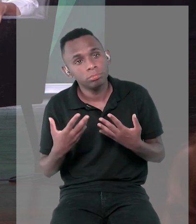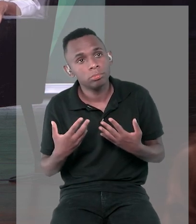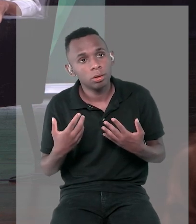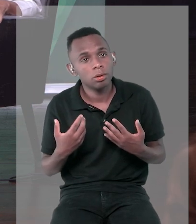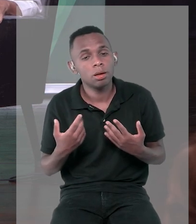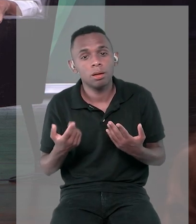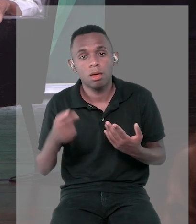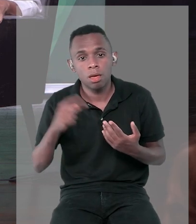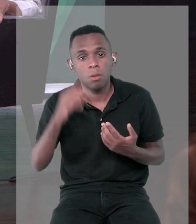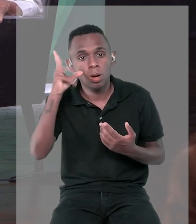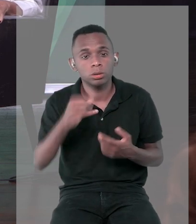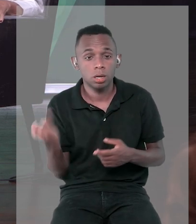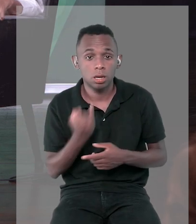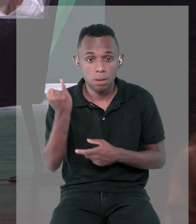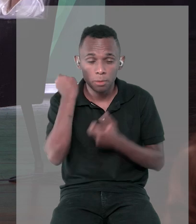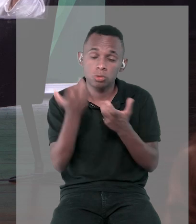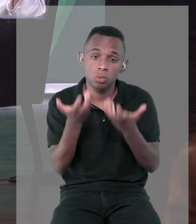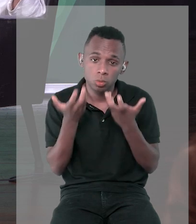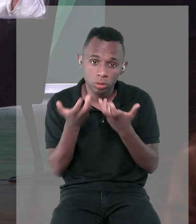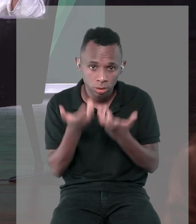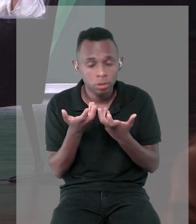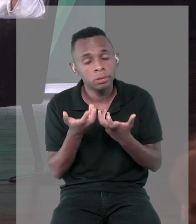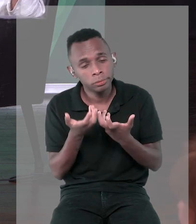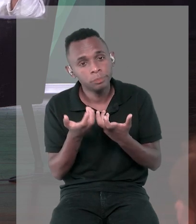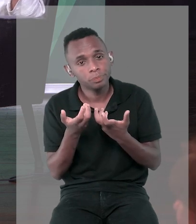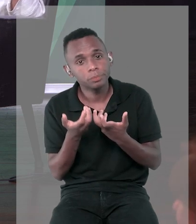achei que é importante, que eu queria